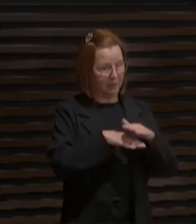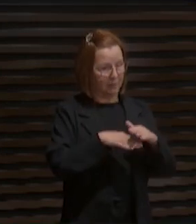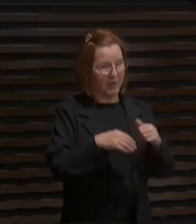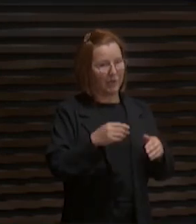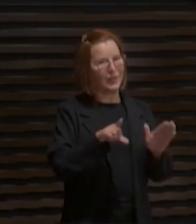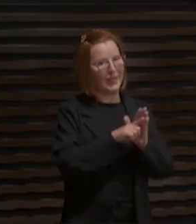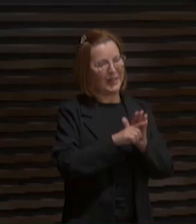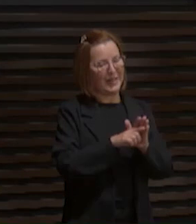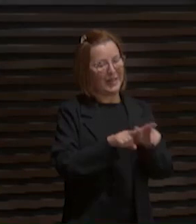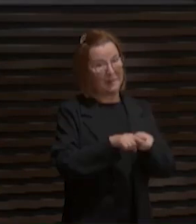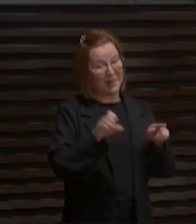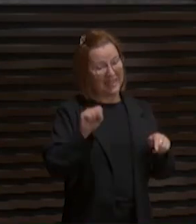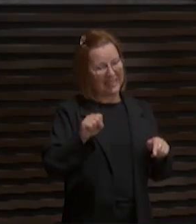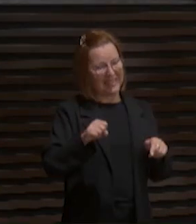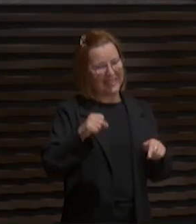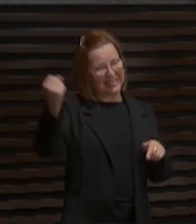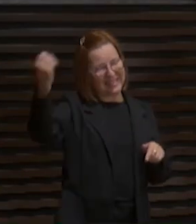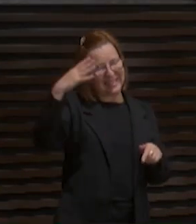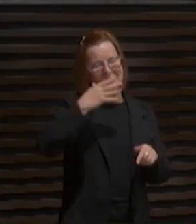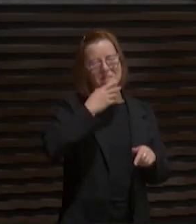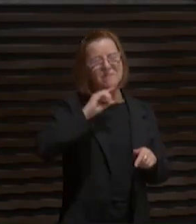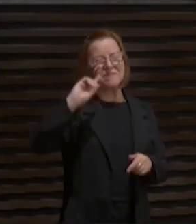graça. Pai,